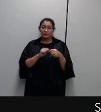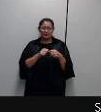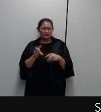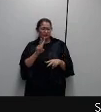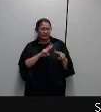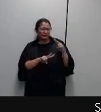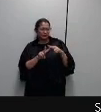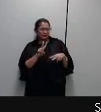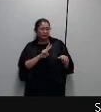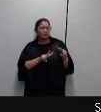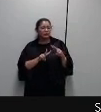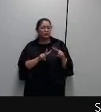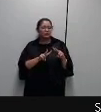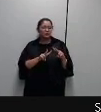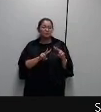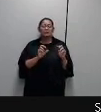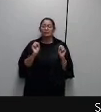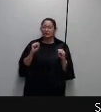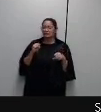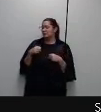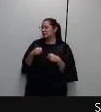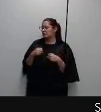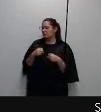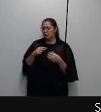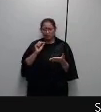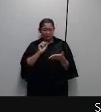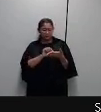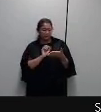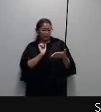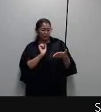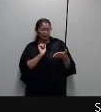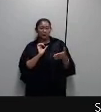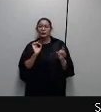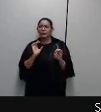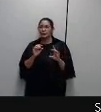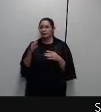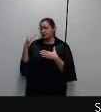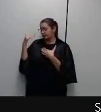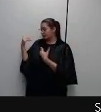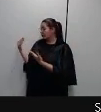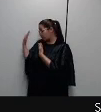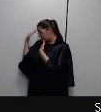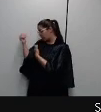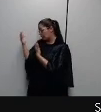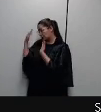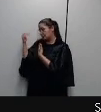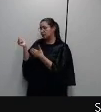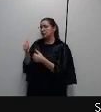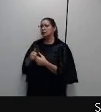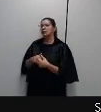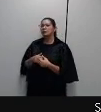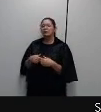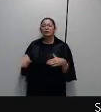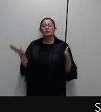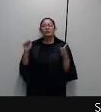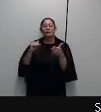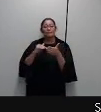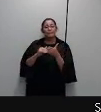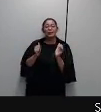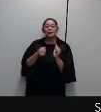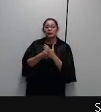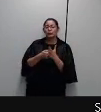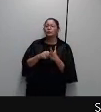ir só só esse ponto Eu agradeço se as ordinária ter de impacto é